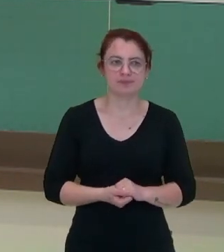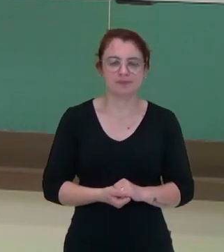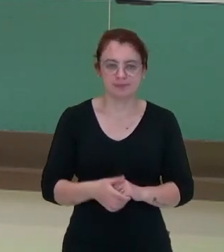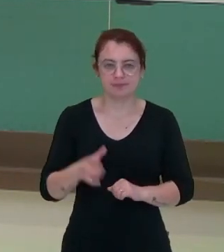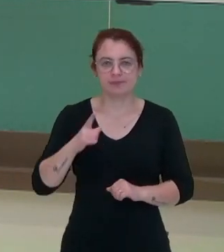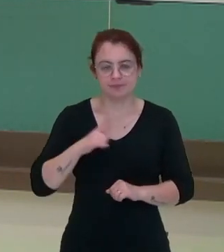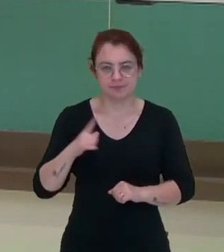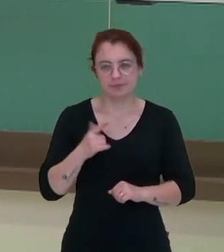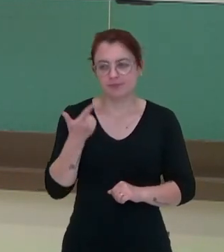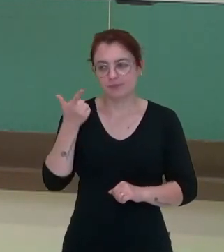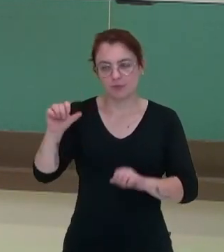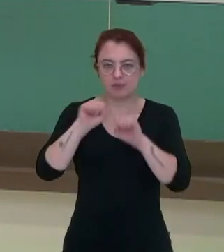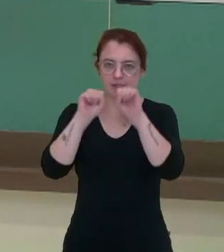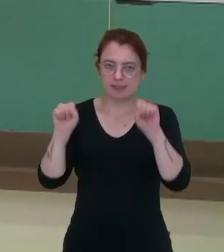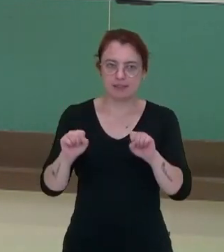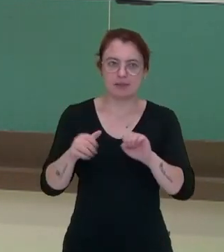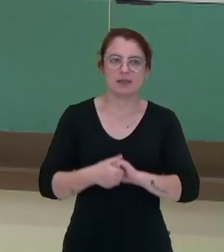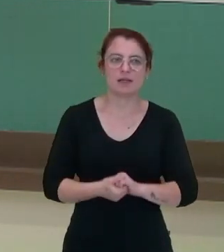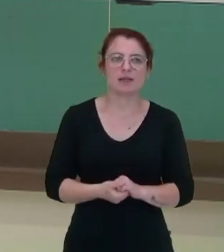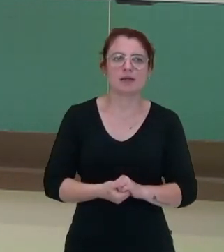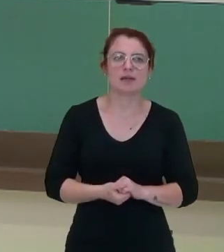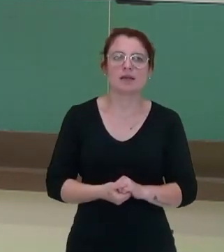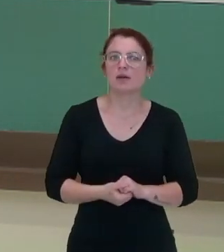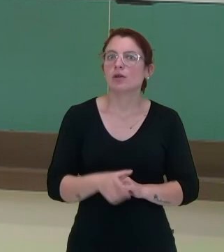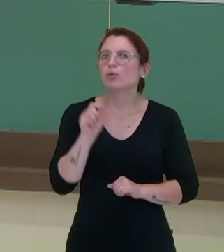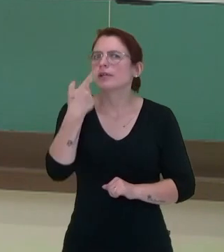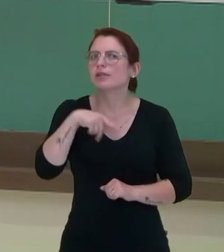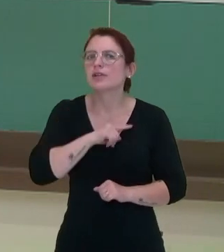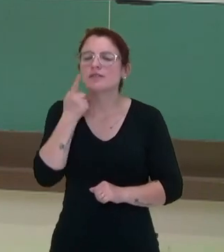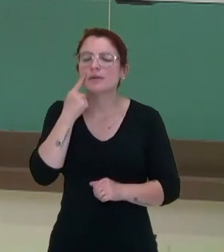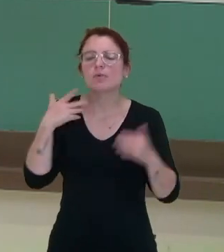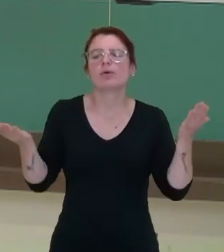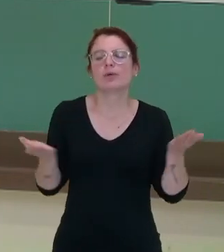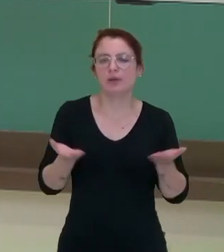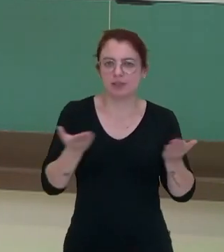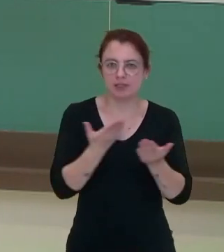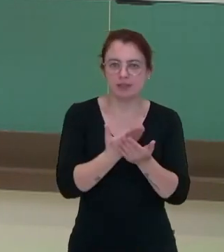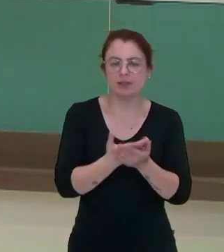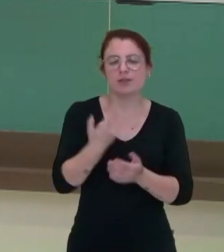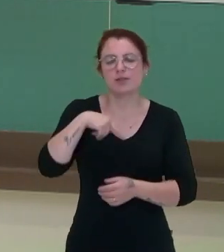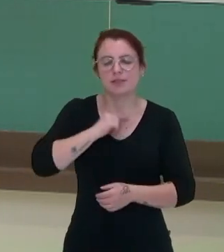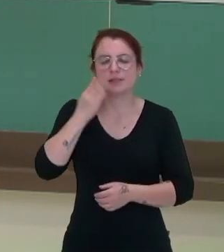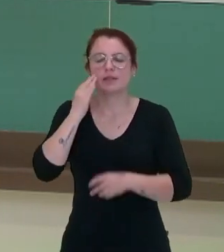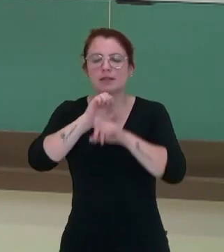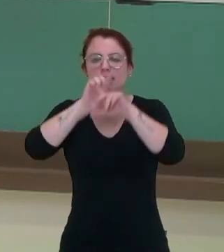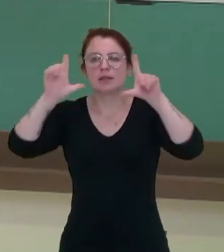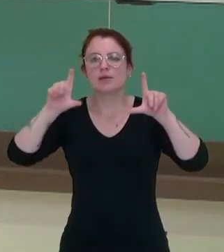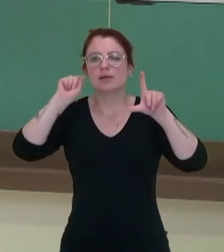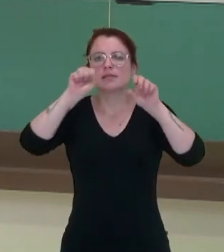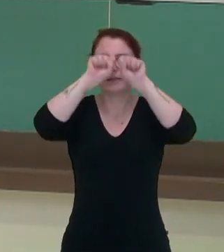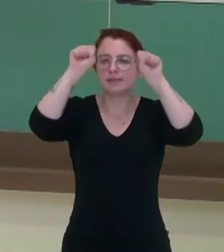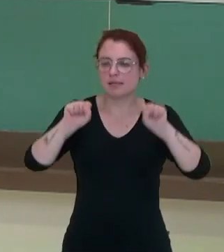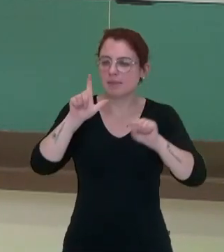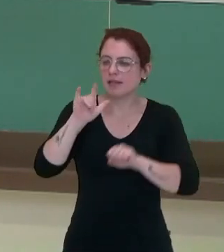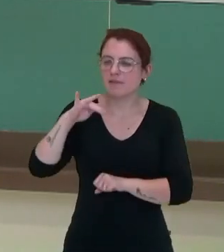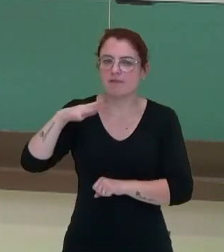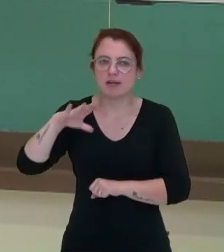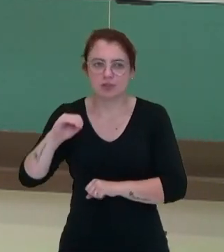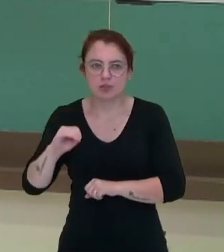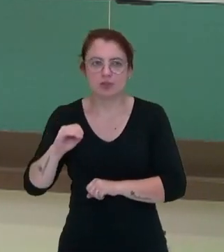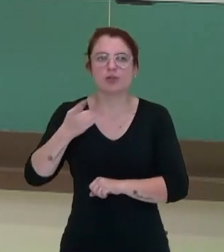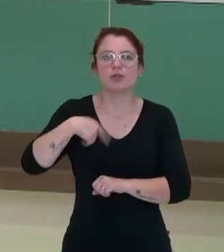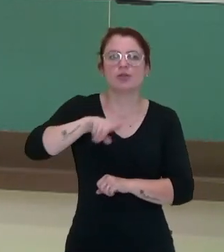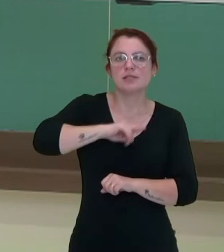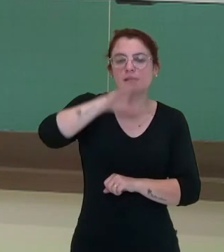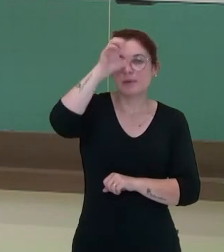parte de um outro sistema. E o que nós vimos na aula? Nós entendemos um pouquinho sobre esse sistema linfático. Então, nós aprendemos